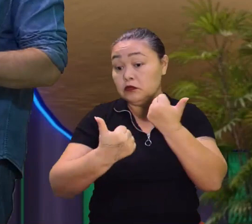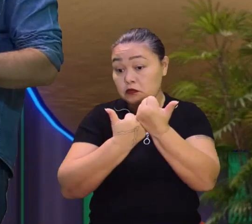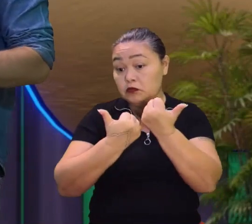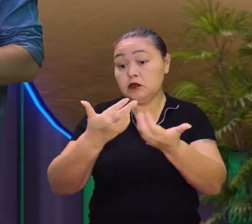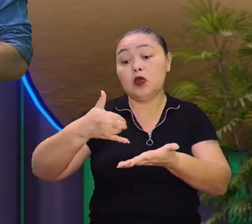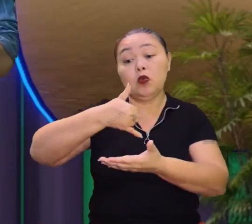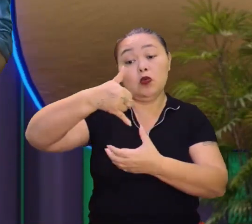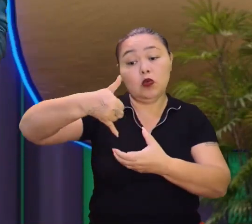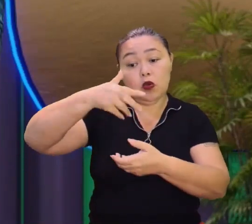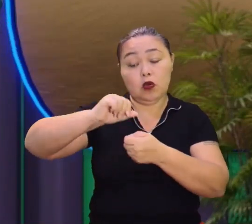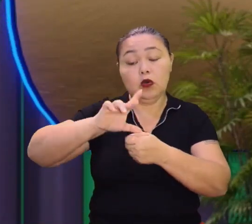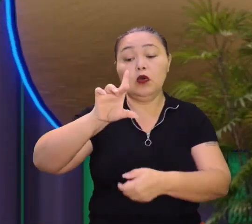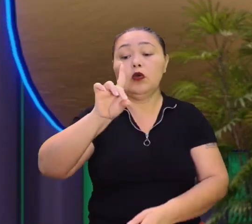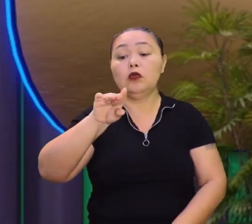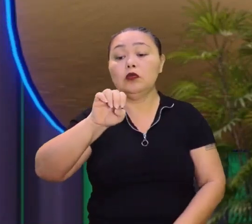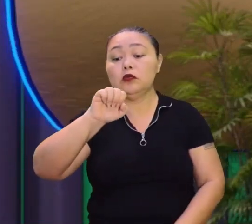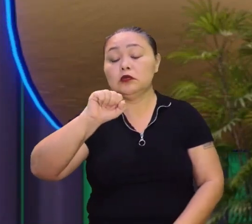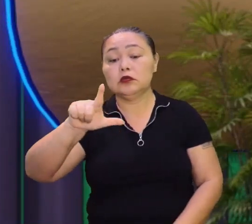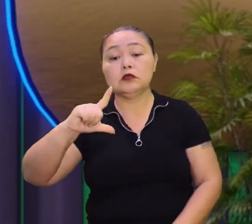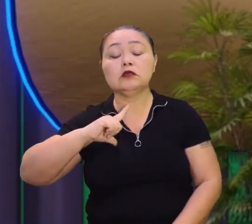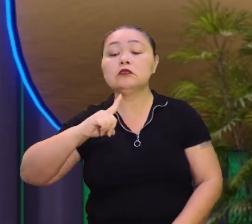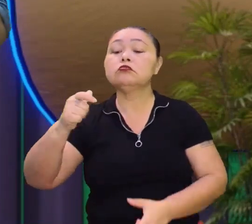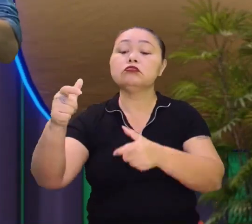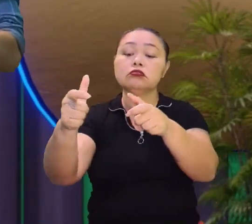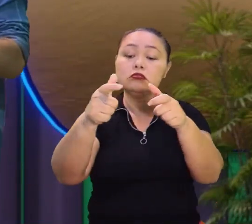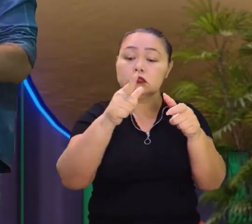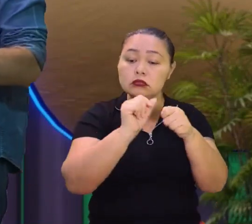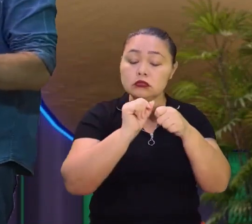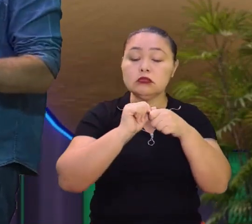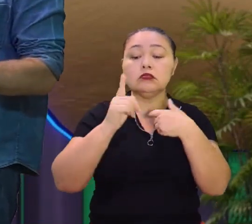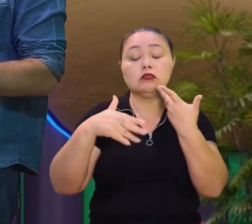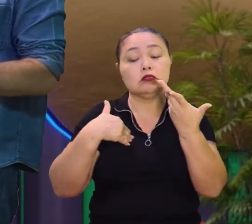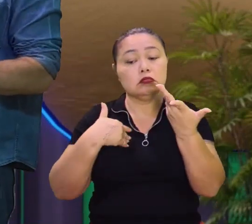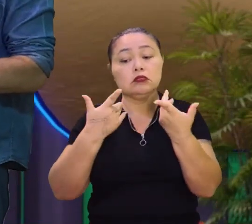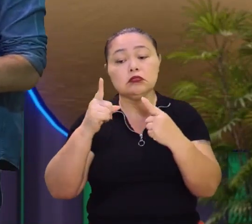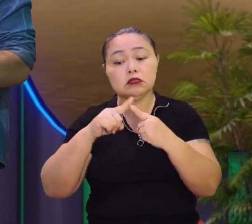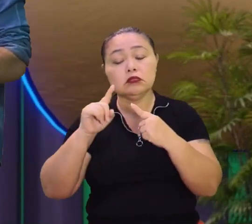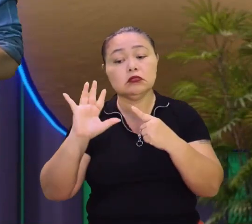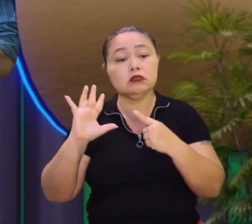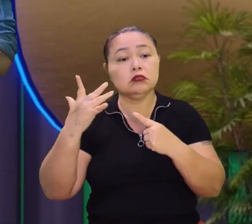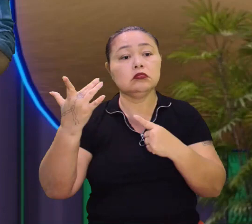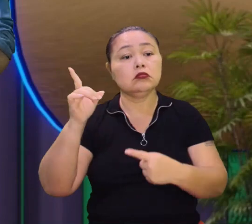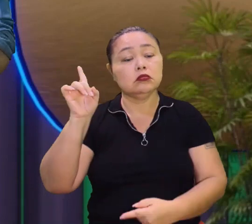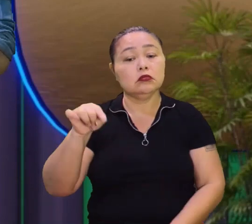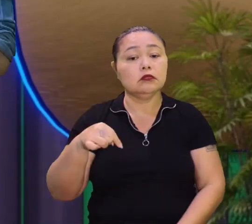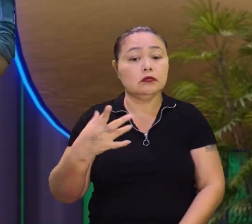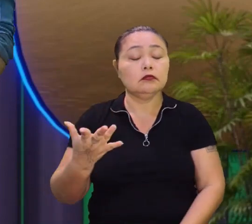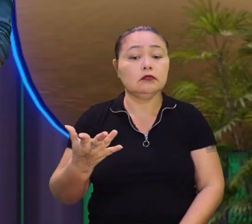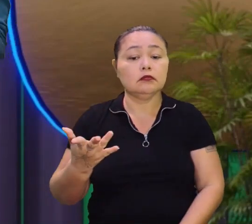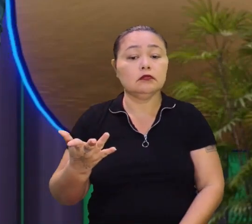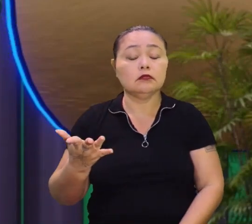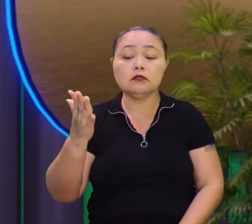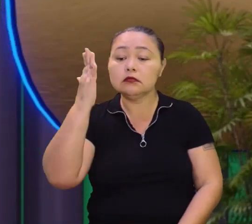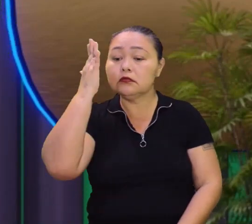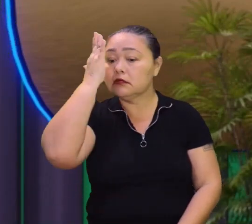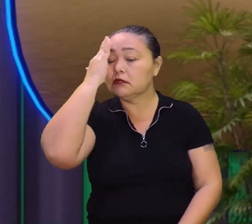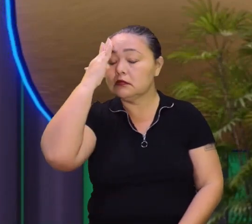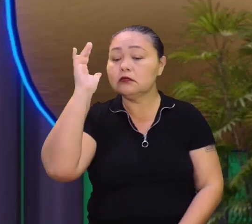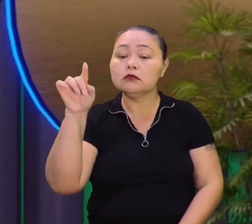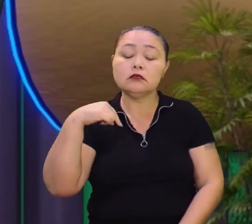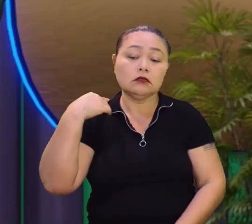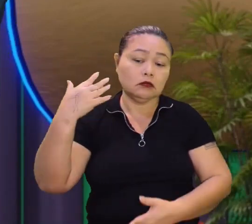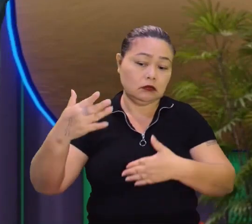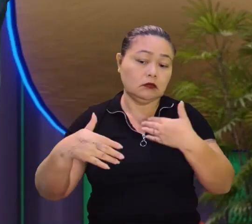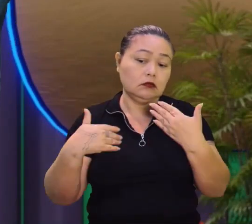Então, isso aí tem lugares que isso contribui muito para esse tipo de fenômeno que sabemos que